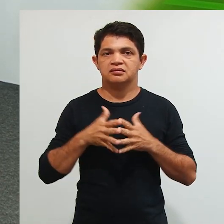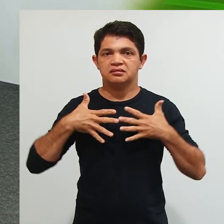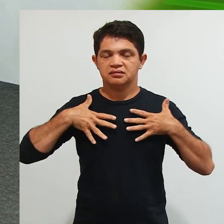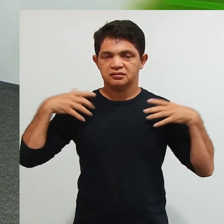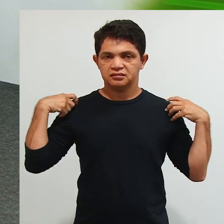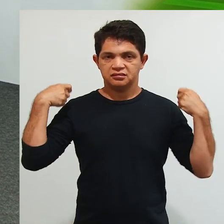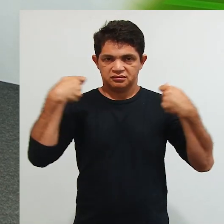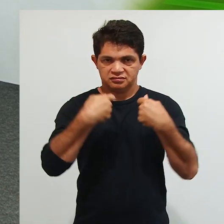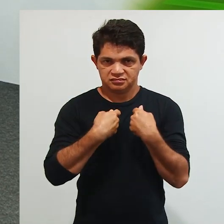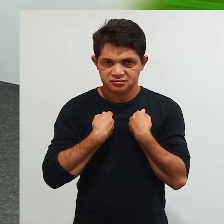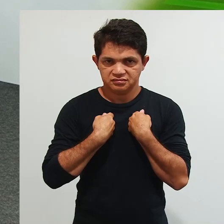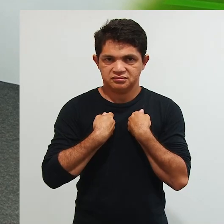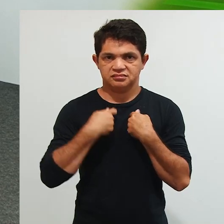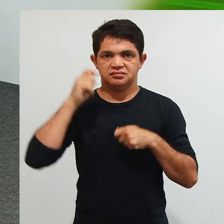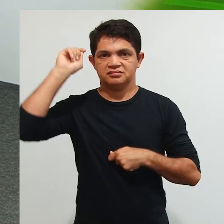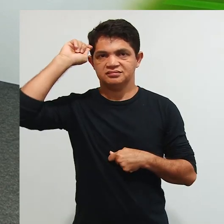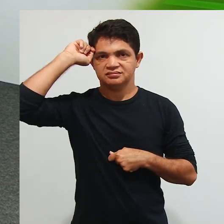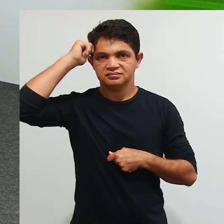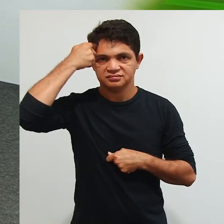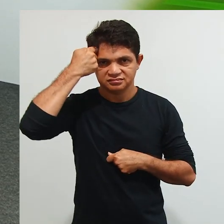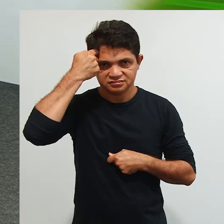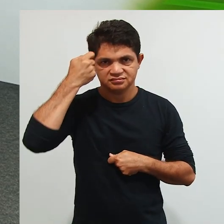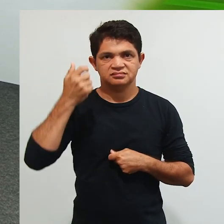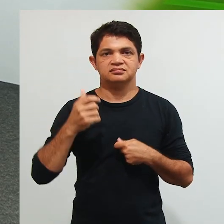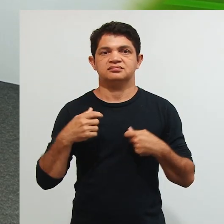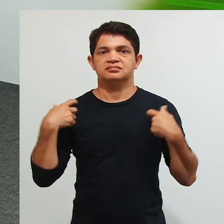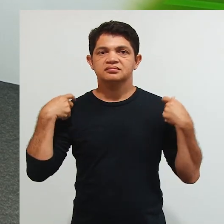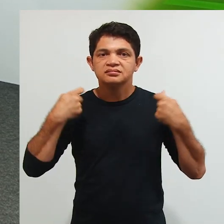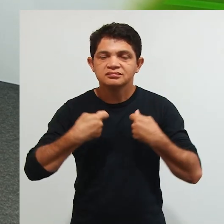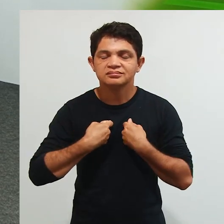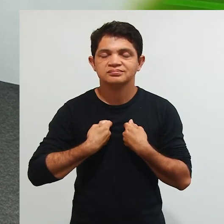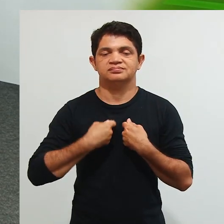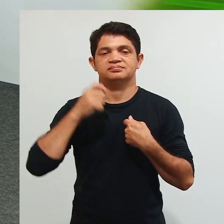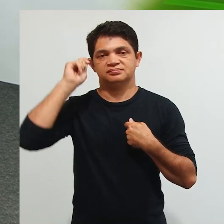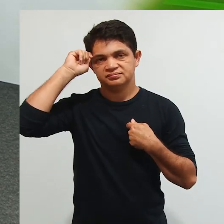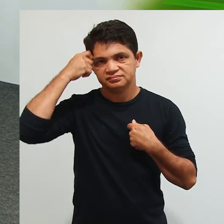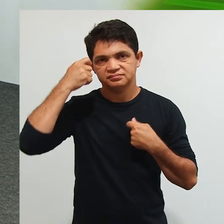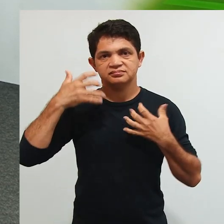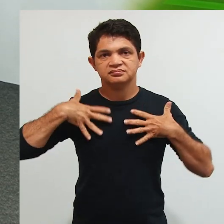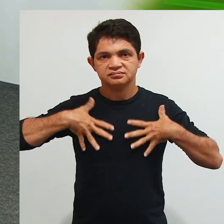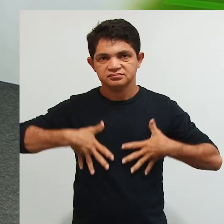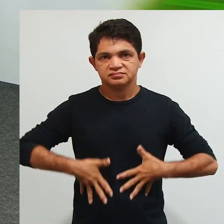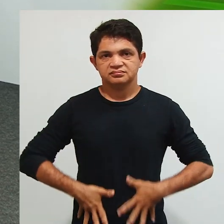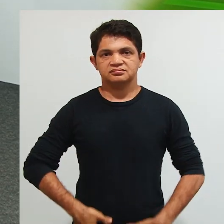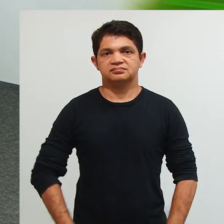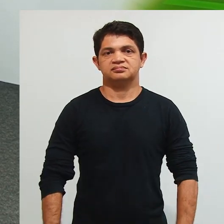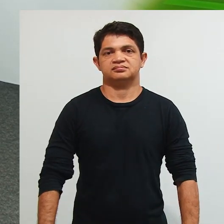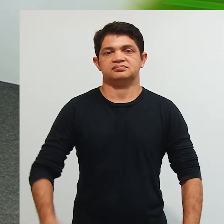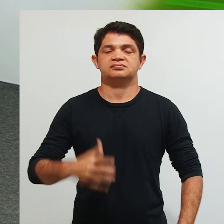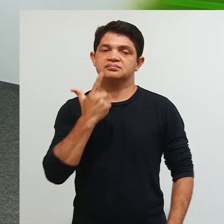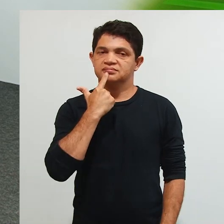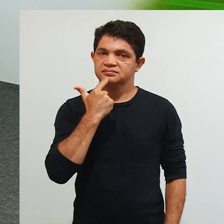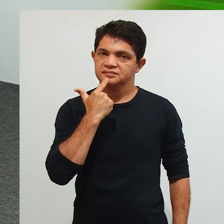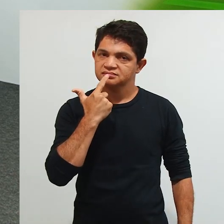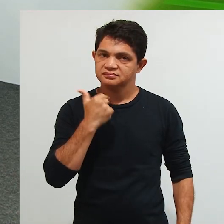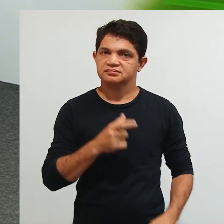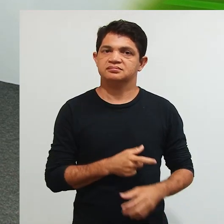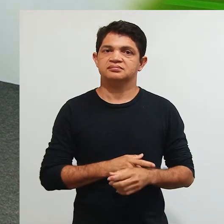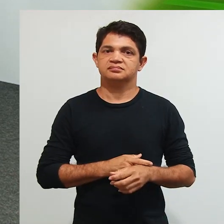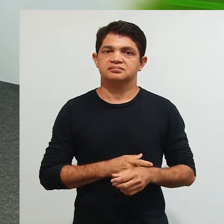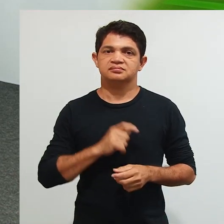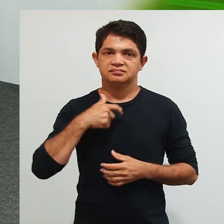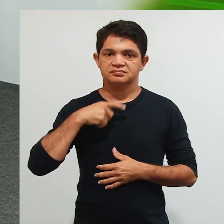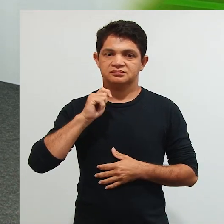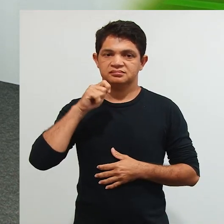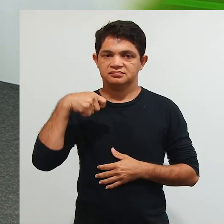uma jaqueta, um casaquinho, melhor dizendo, um casaquinho preto, e estou de vestido longo vermelho. E